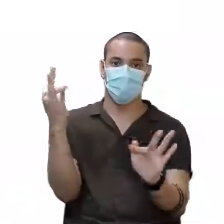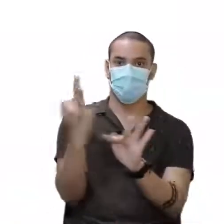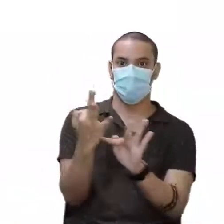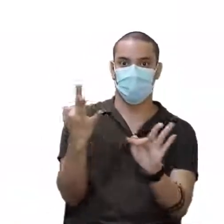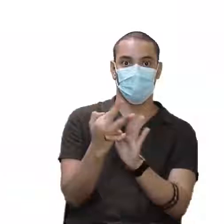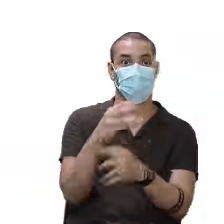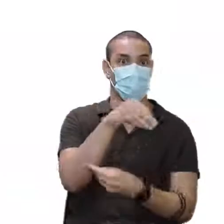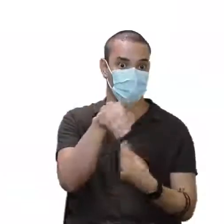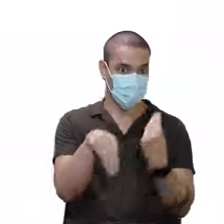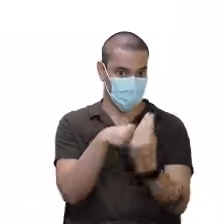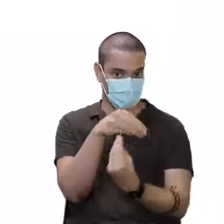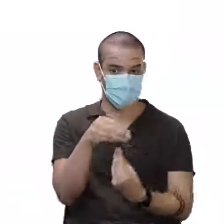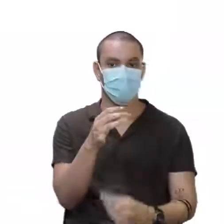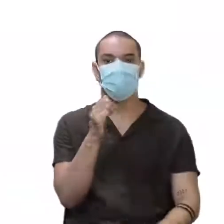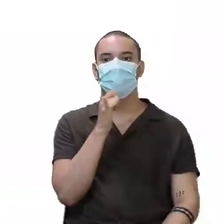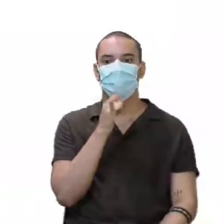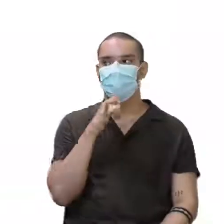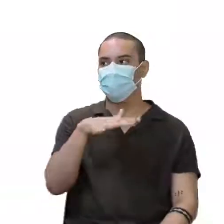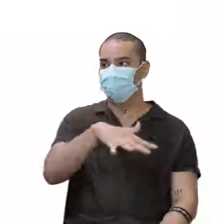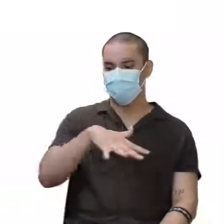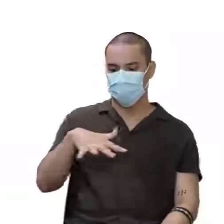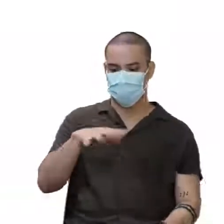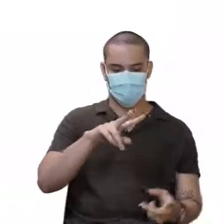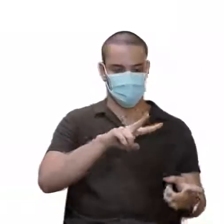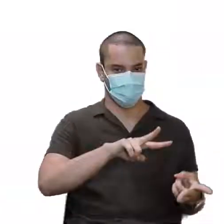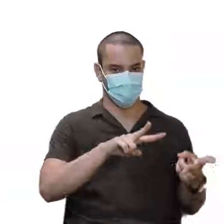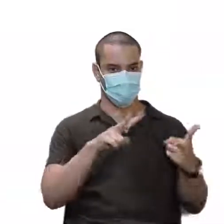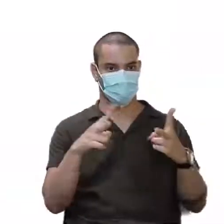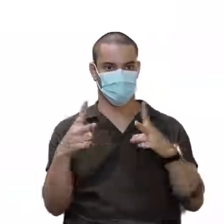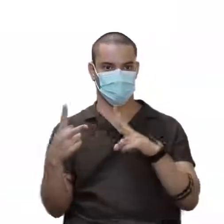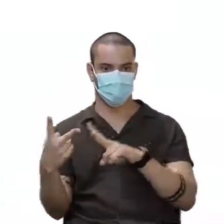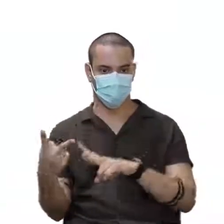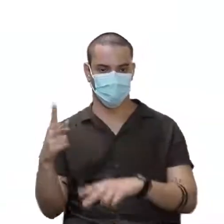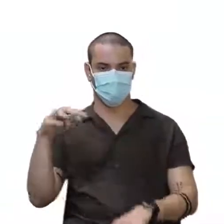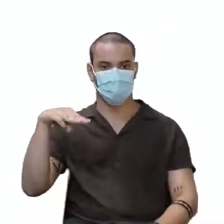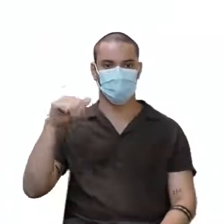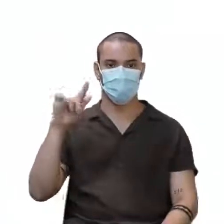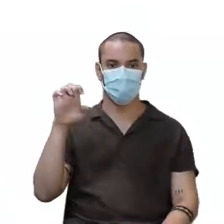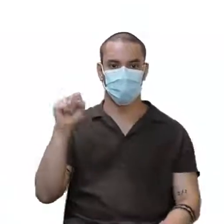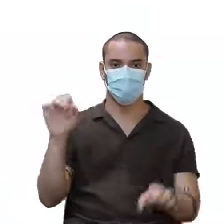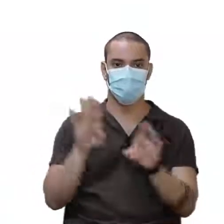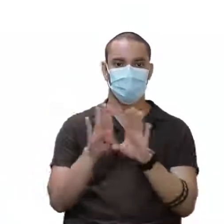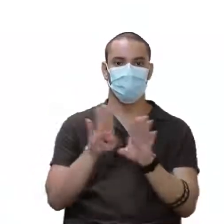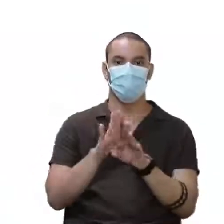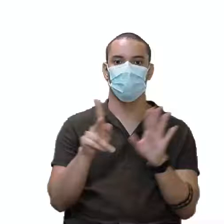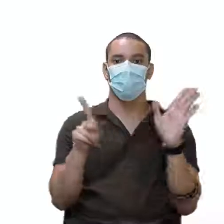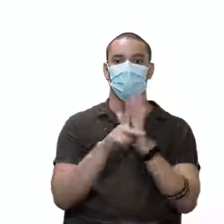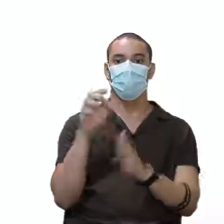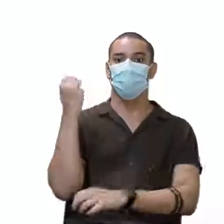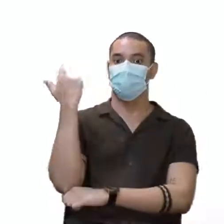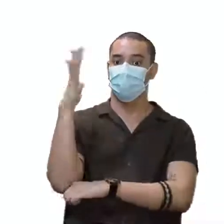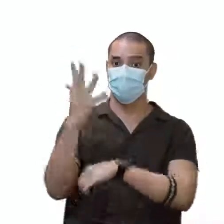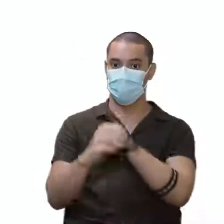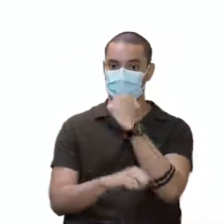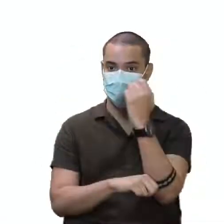geofísico-químicas. Um exemplo, ambiente de transição entre mangues e vegetação de